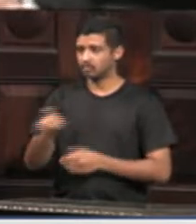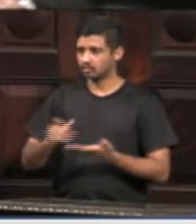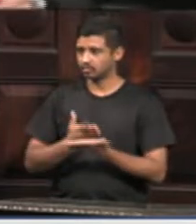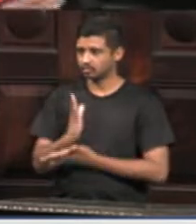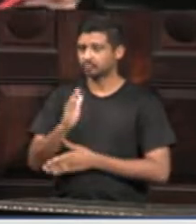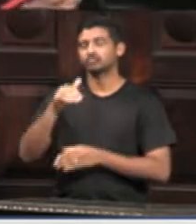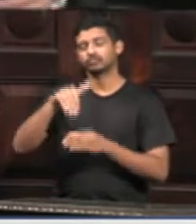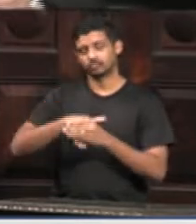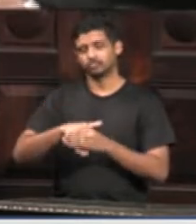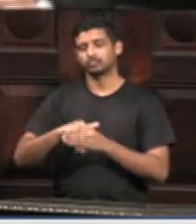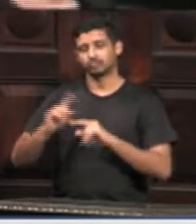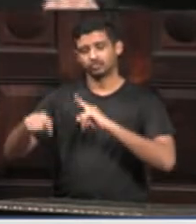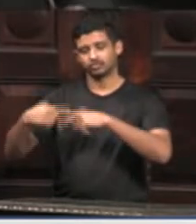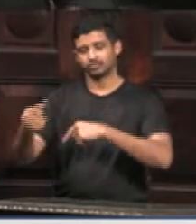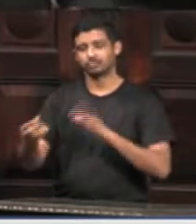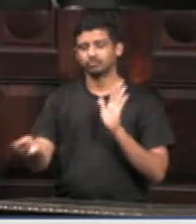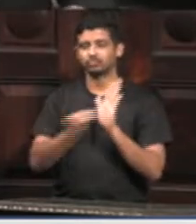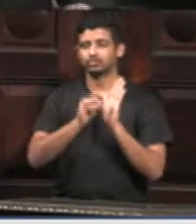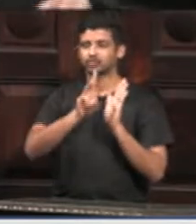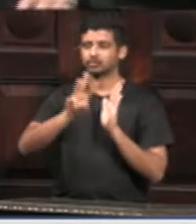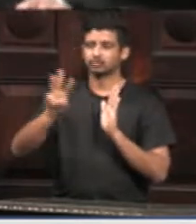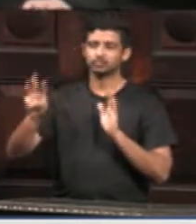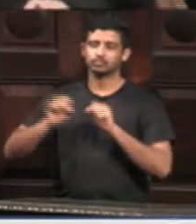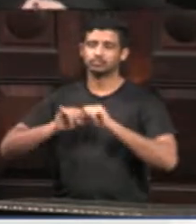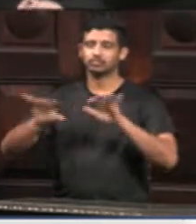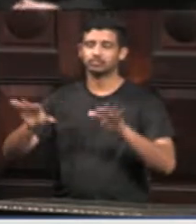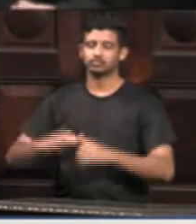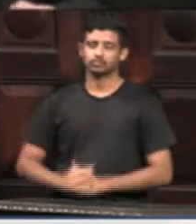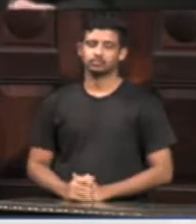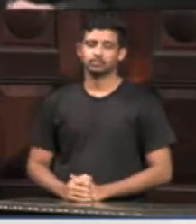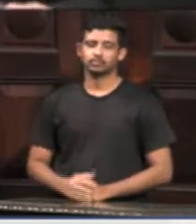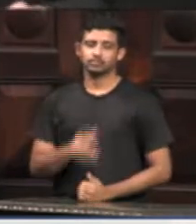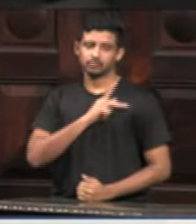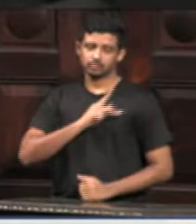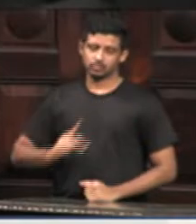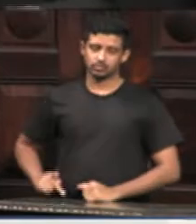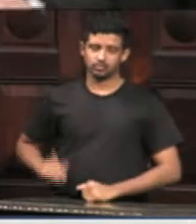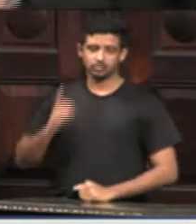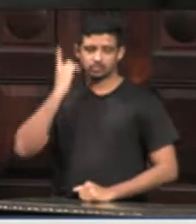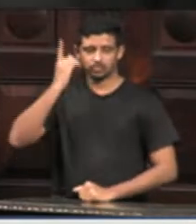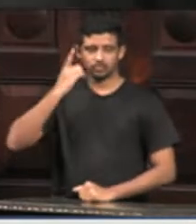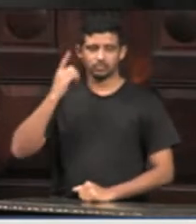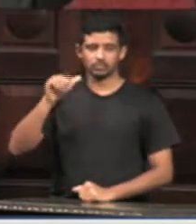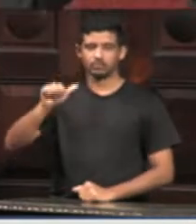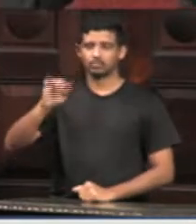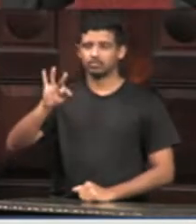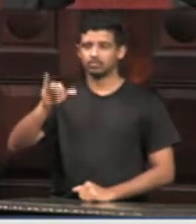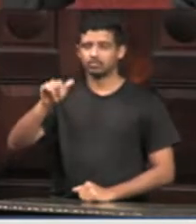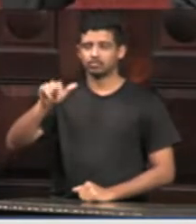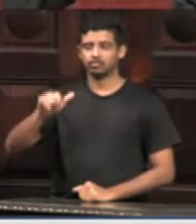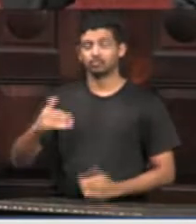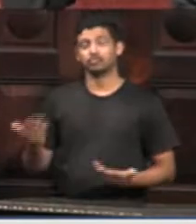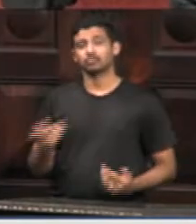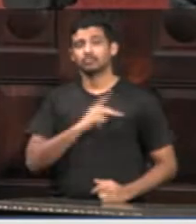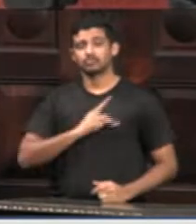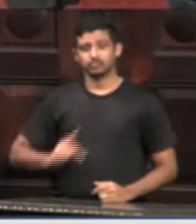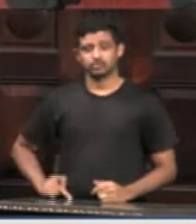estão aprovado, vai à publicação. Senhor presidente. Deputado Átila Nunes. Senhor